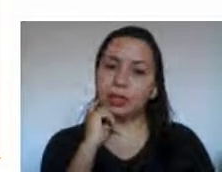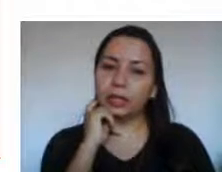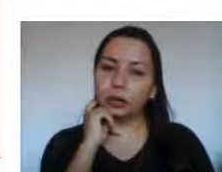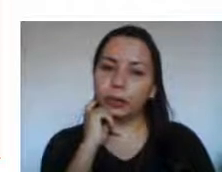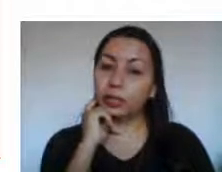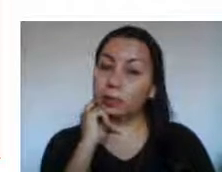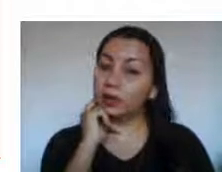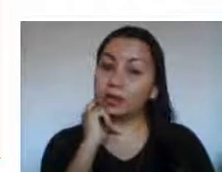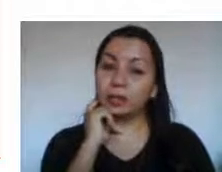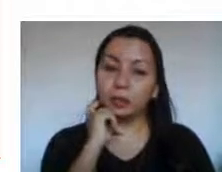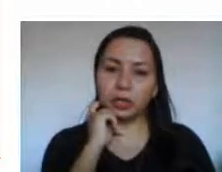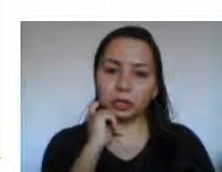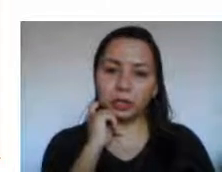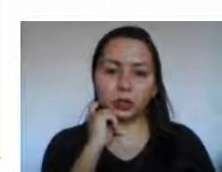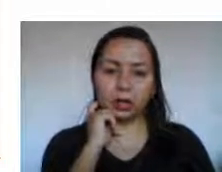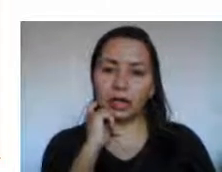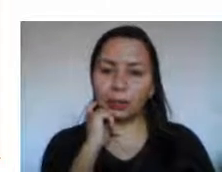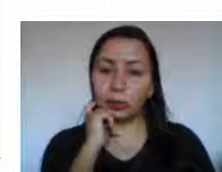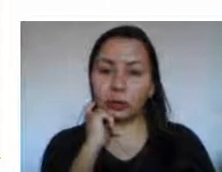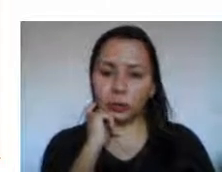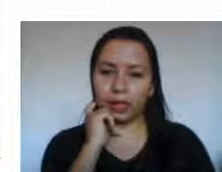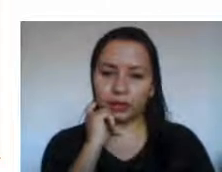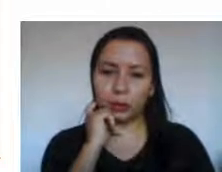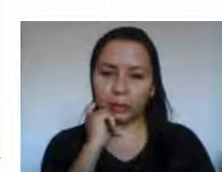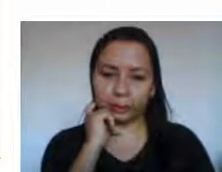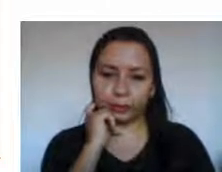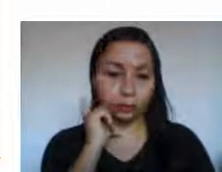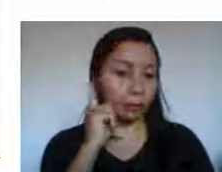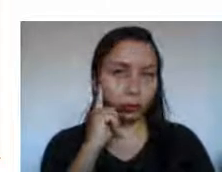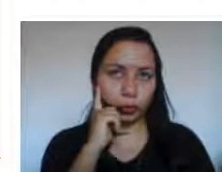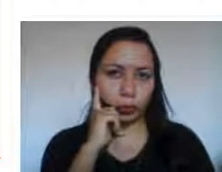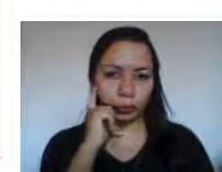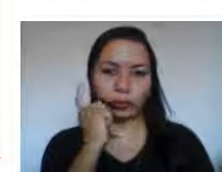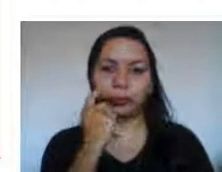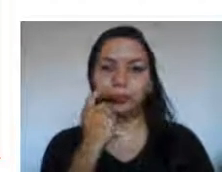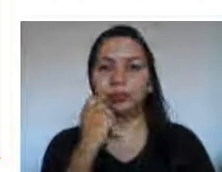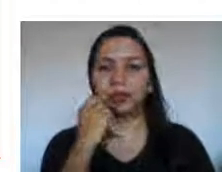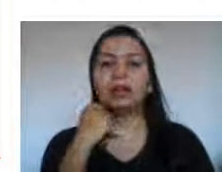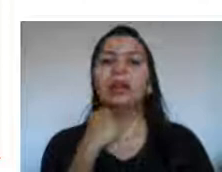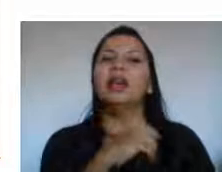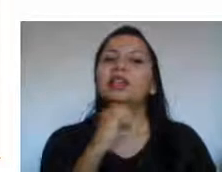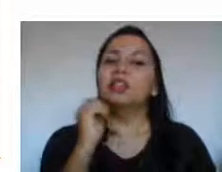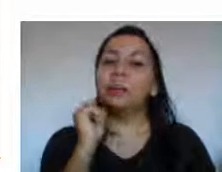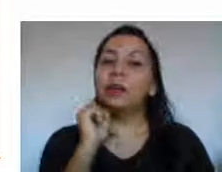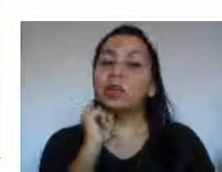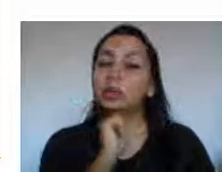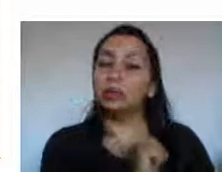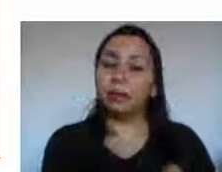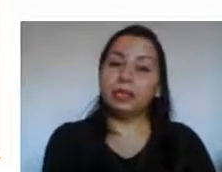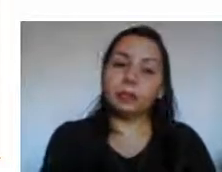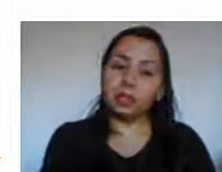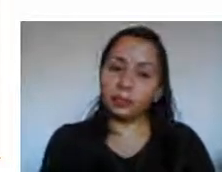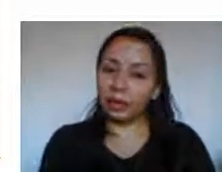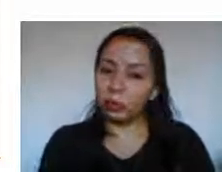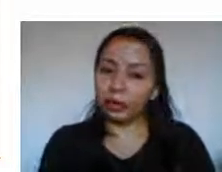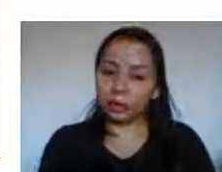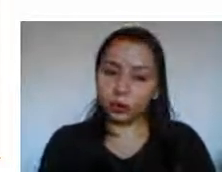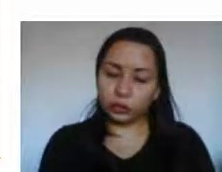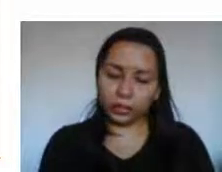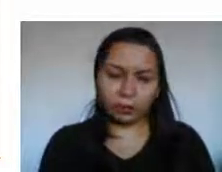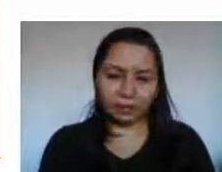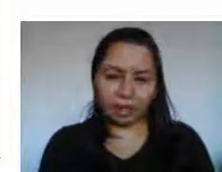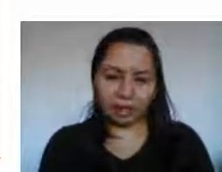pesca predatória, podemos ficar sem peixes em nosso cardápio em 2048. Não está muito longe. Já pensou não ter mais peixes para incluir